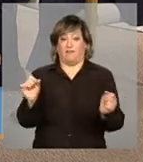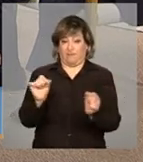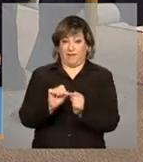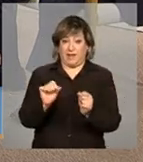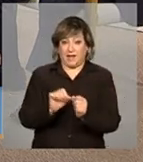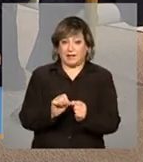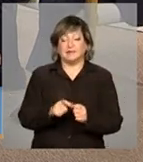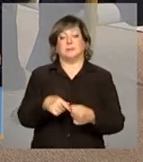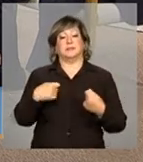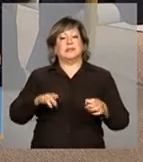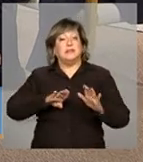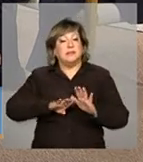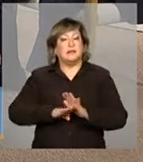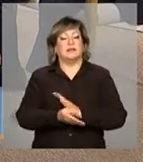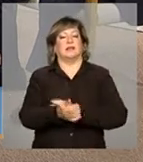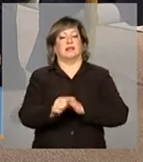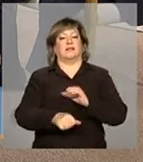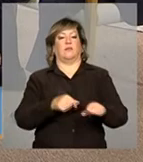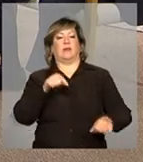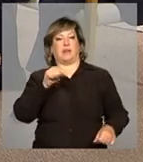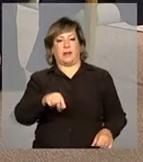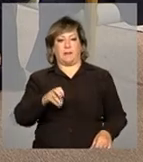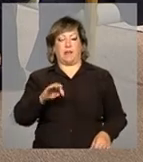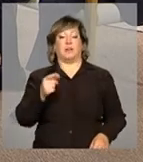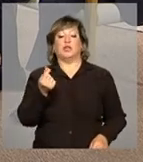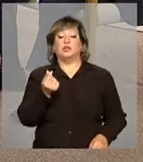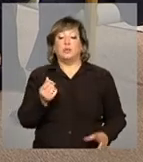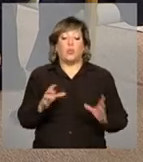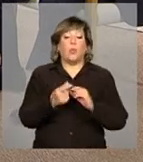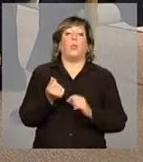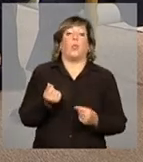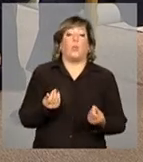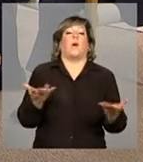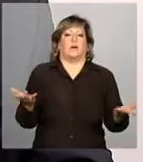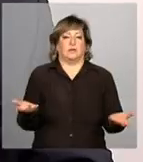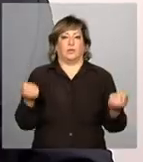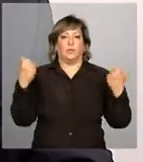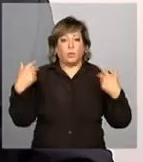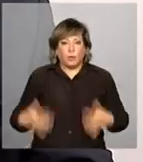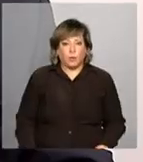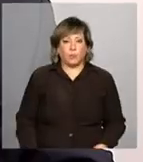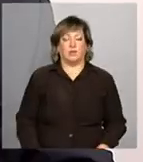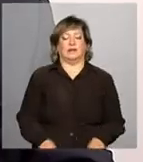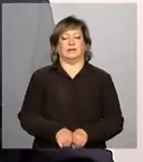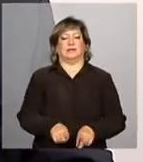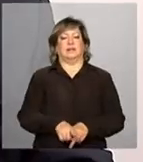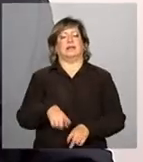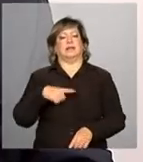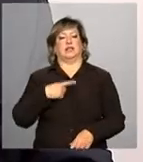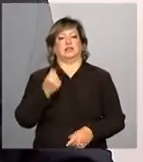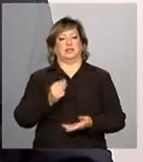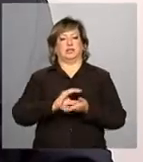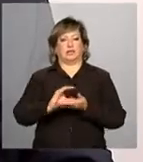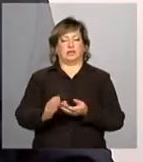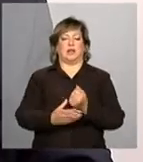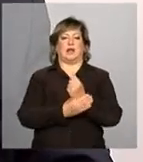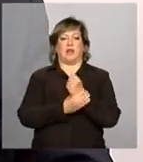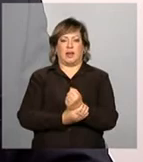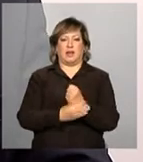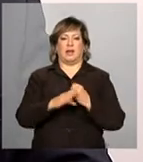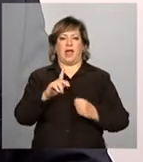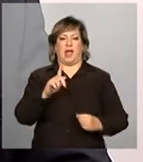transformar essa mesma essas metas em despesas e essas despesas vão ter os seus recursos garantidos na lei orçamentária